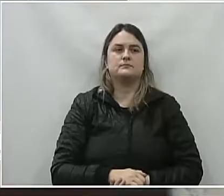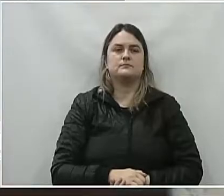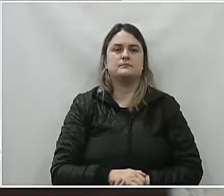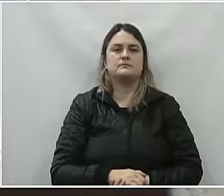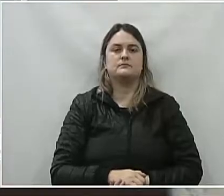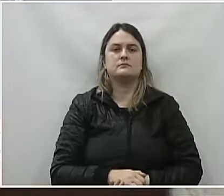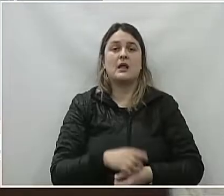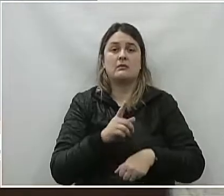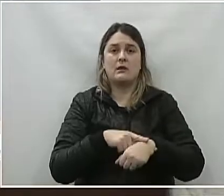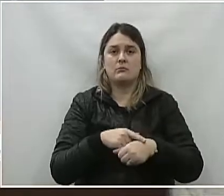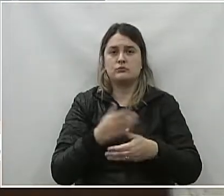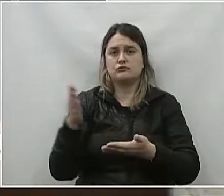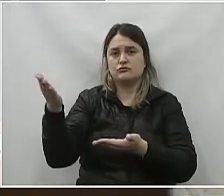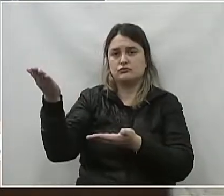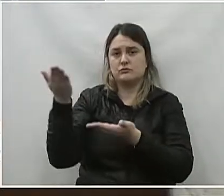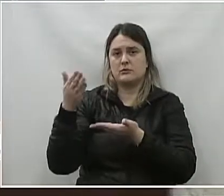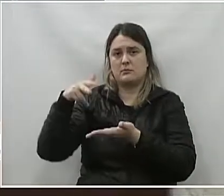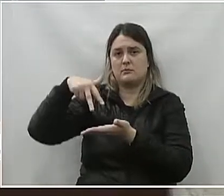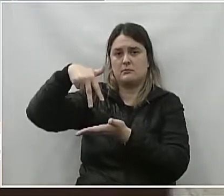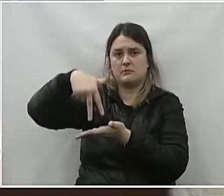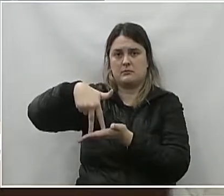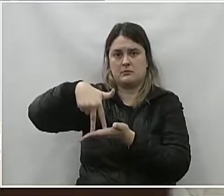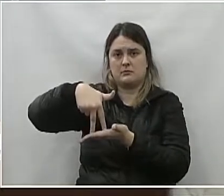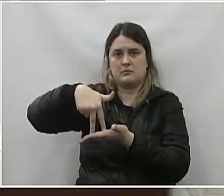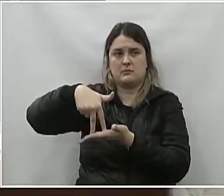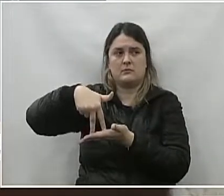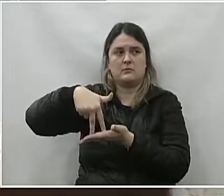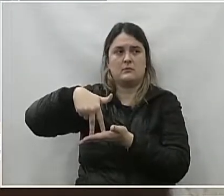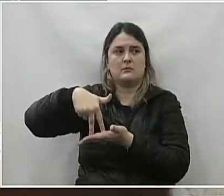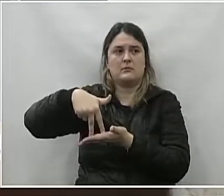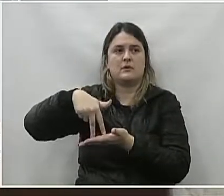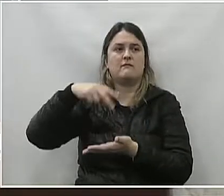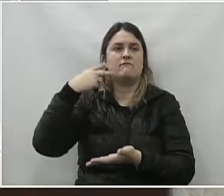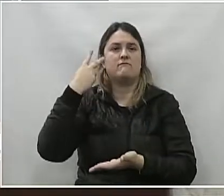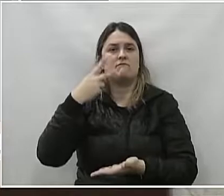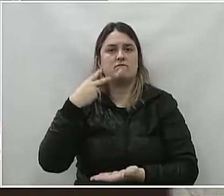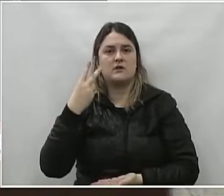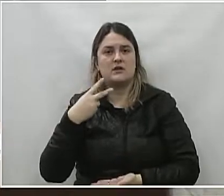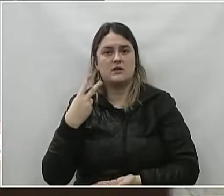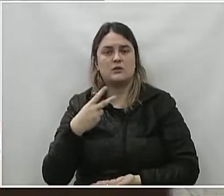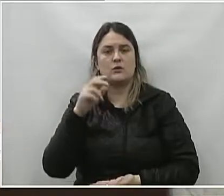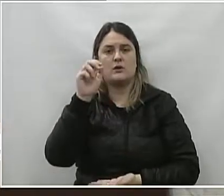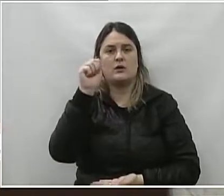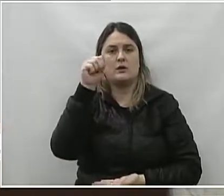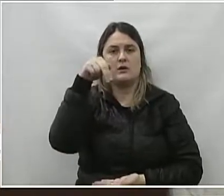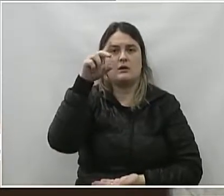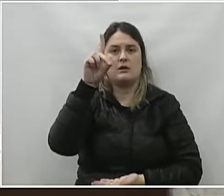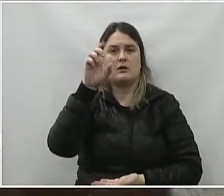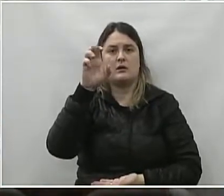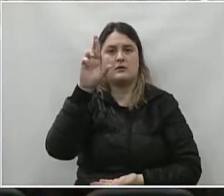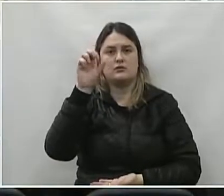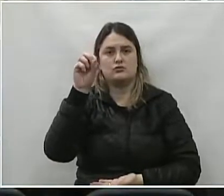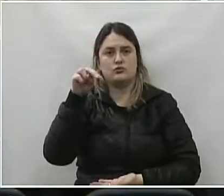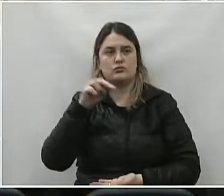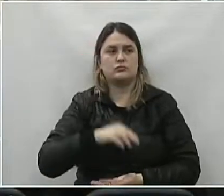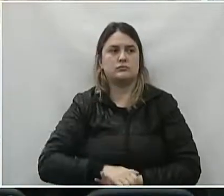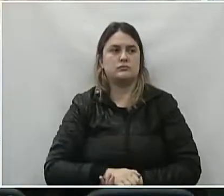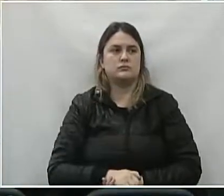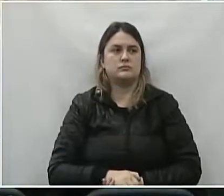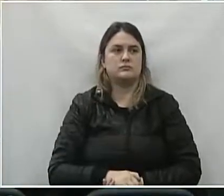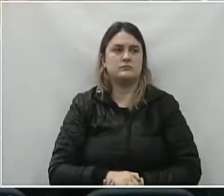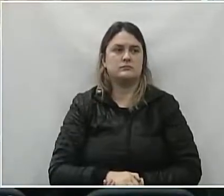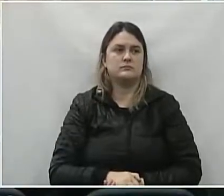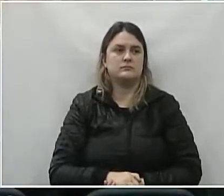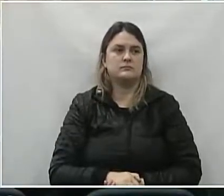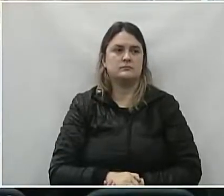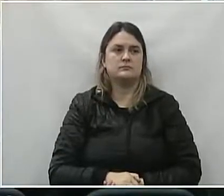Nesse momento, concedo a palavra na tribuna para o vereador Anderson Cardoso.